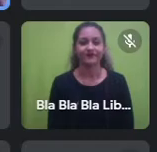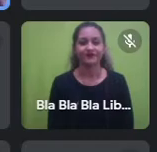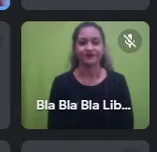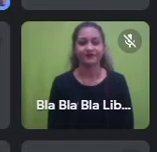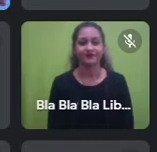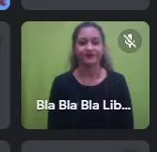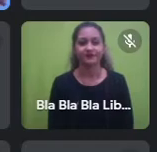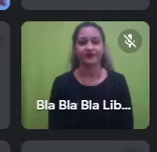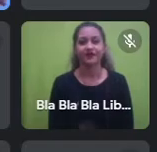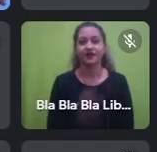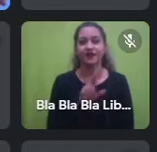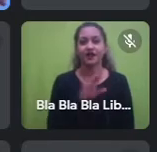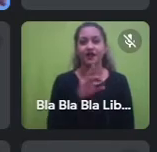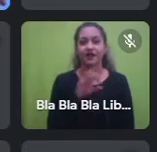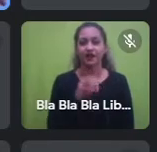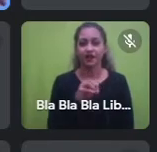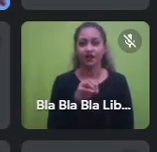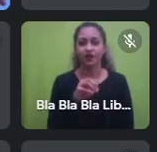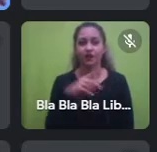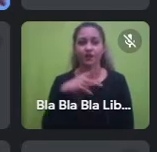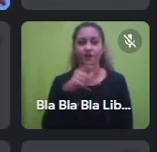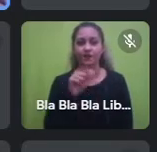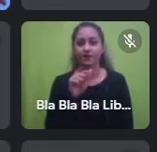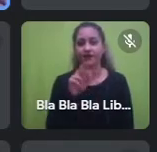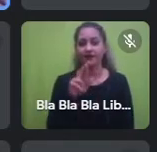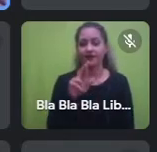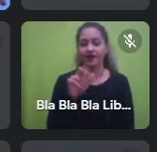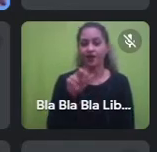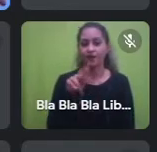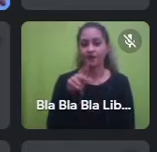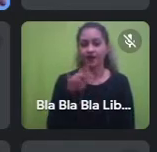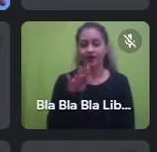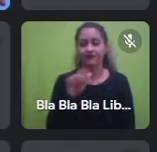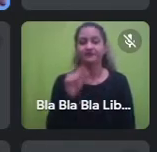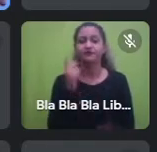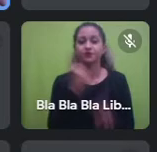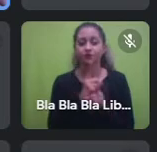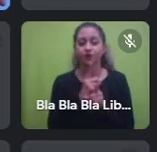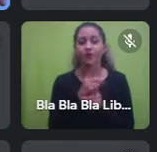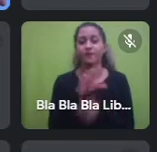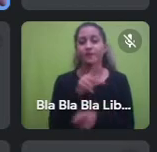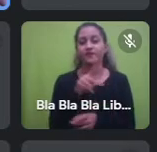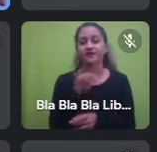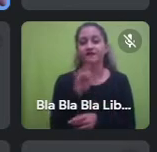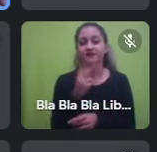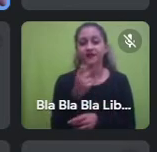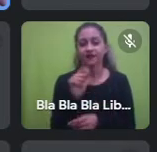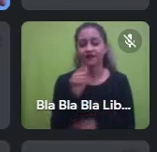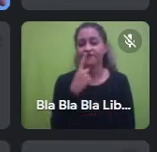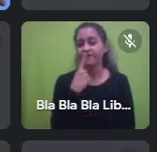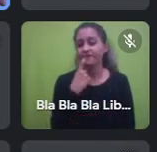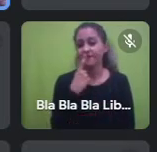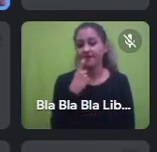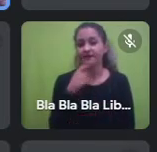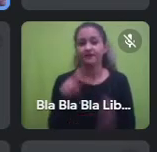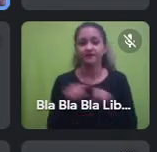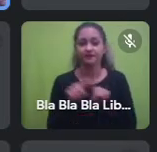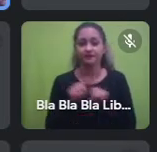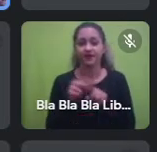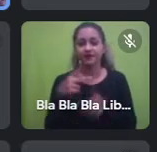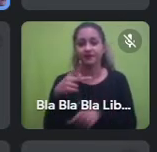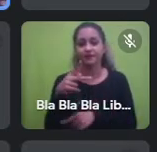No Rio Paraupebas, nós só encontramos piranha vermelha, e a pescada branca.